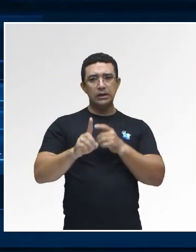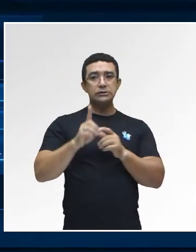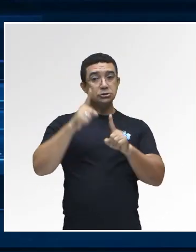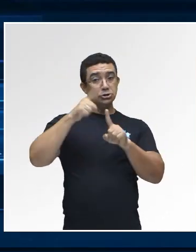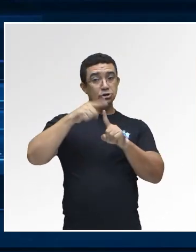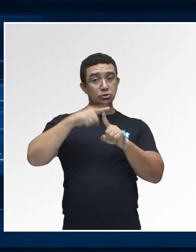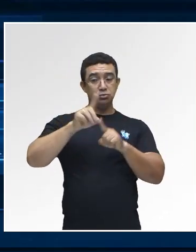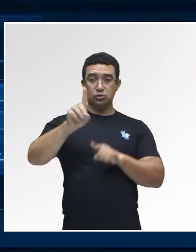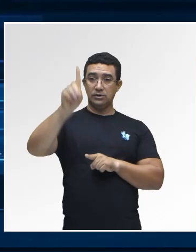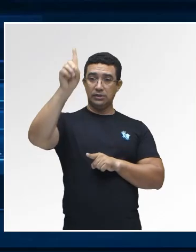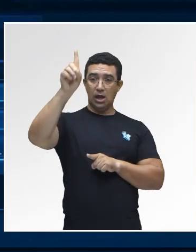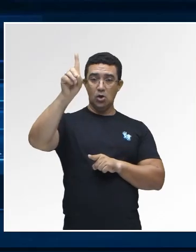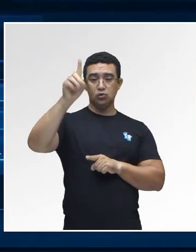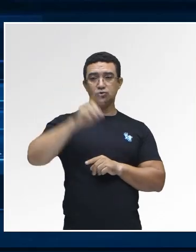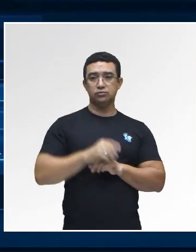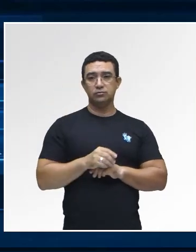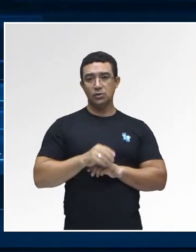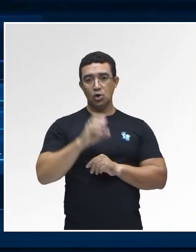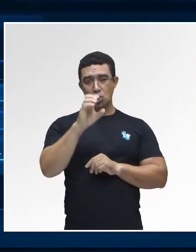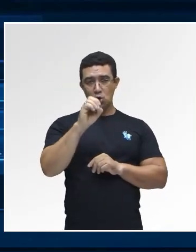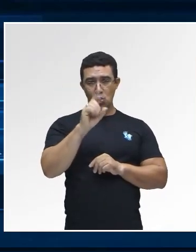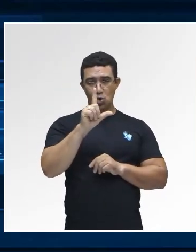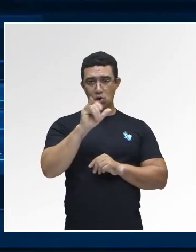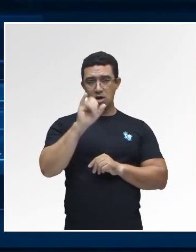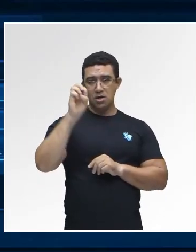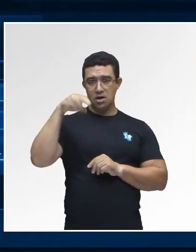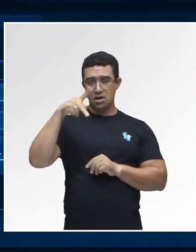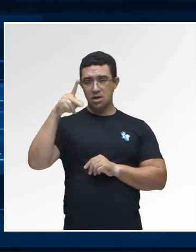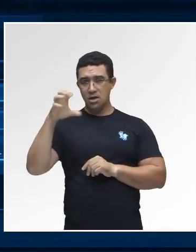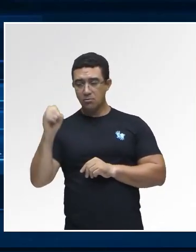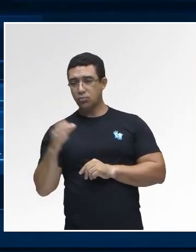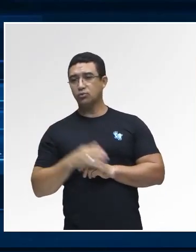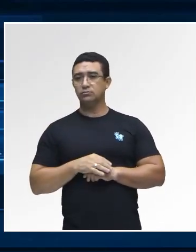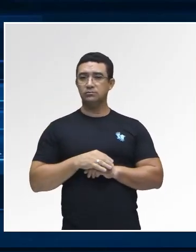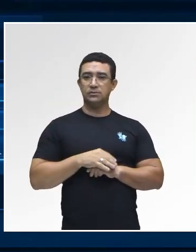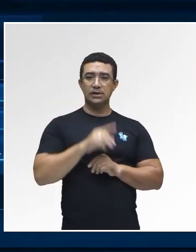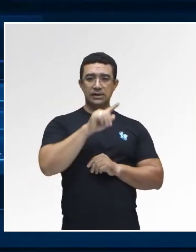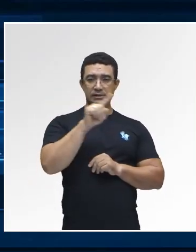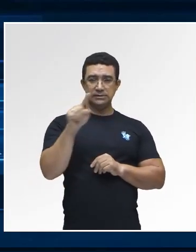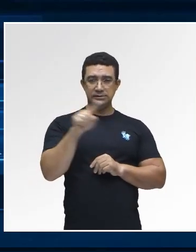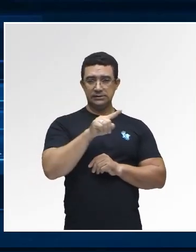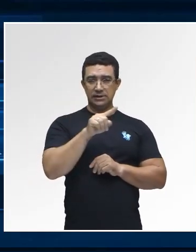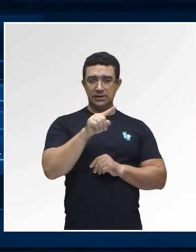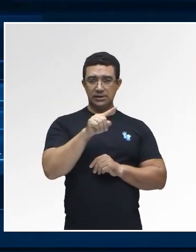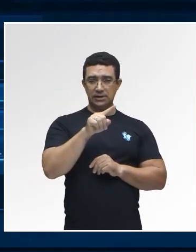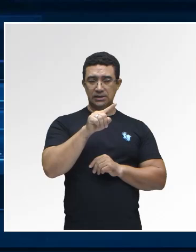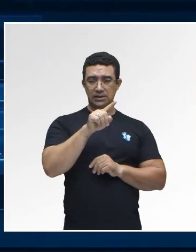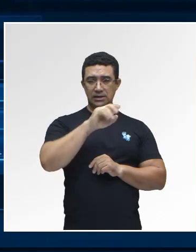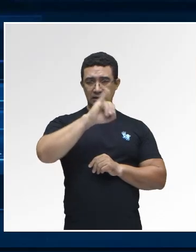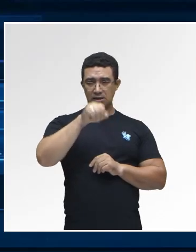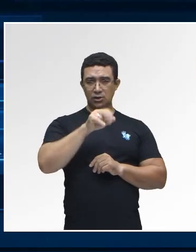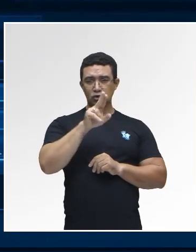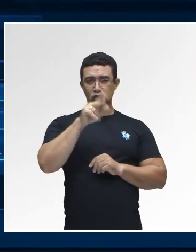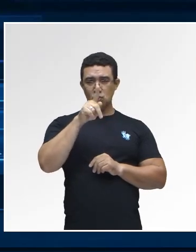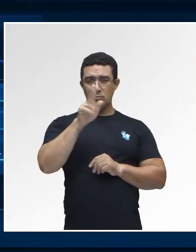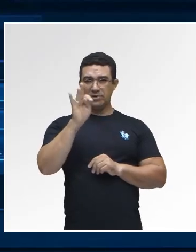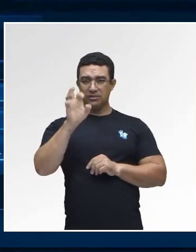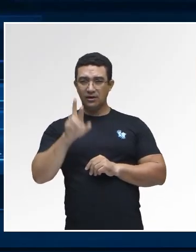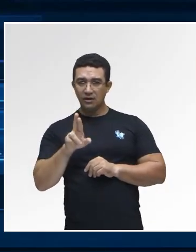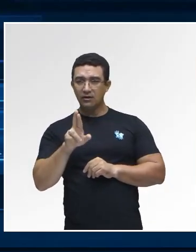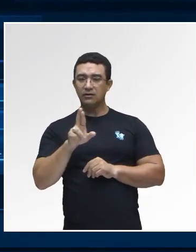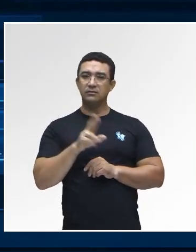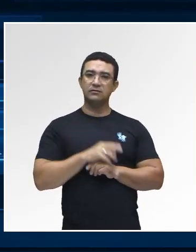verdade? Zeus, Mercúrio, Plutão, todos ali. Zeus não, né? Júpiter, perdão. Zeus é para os